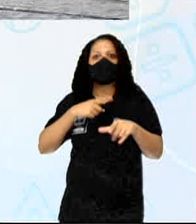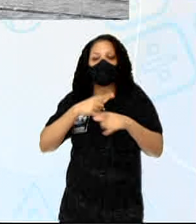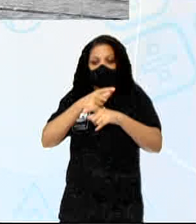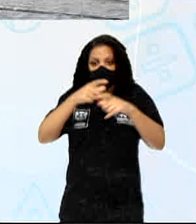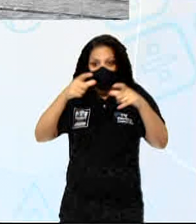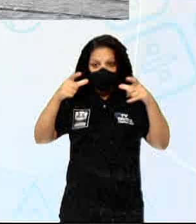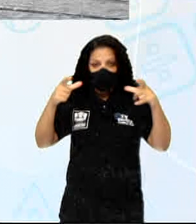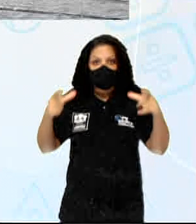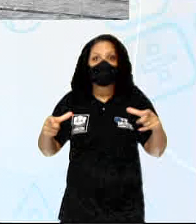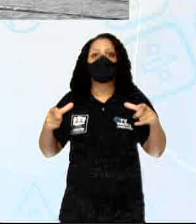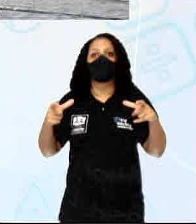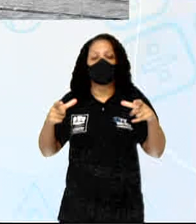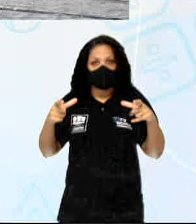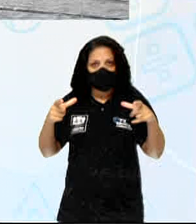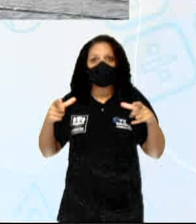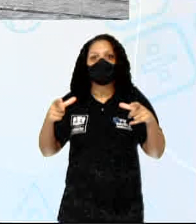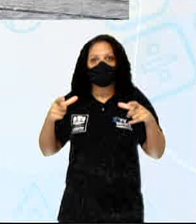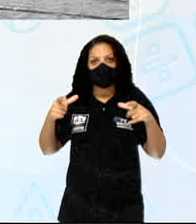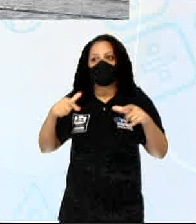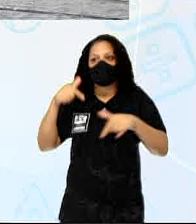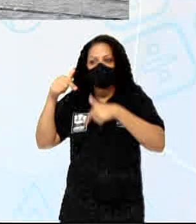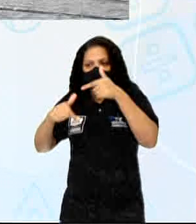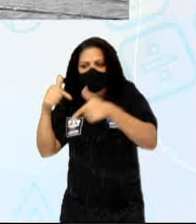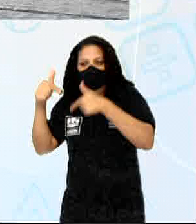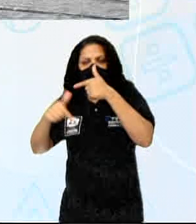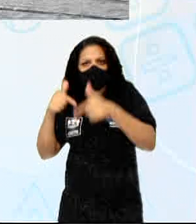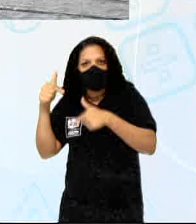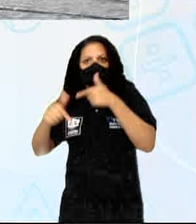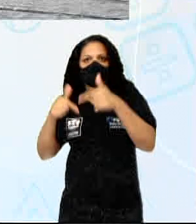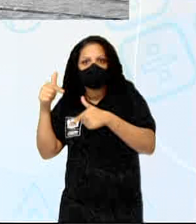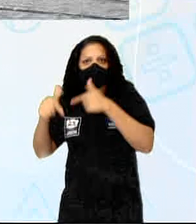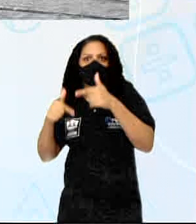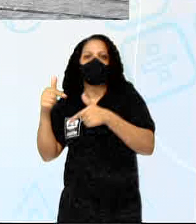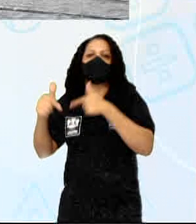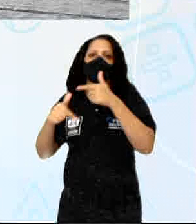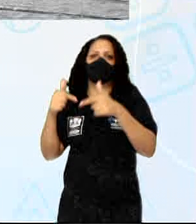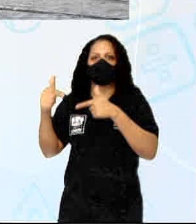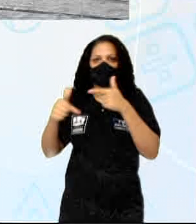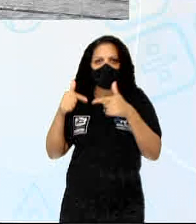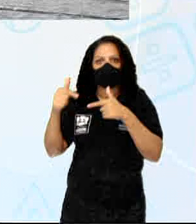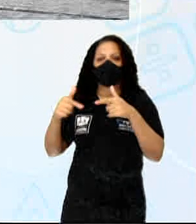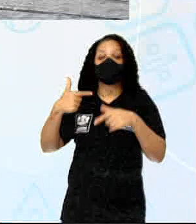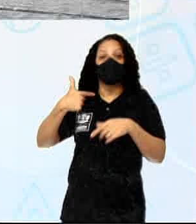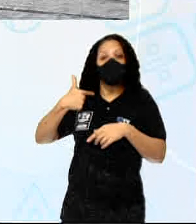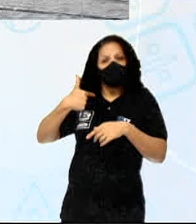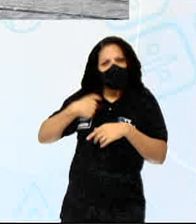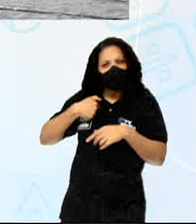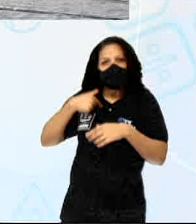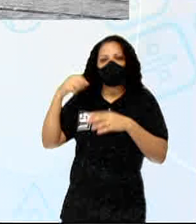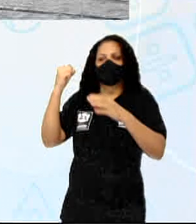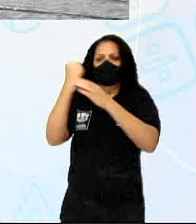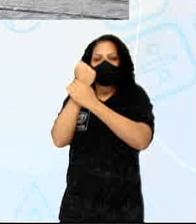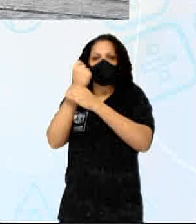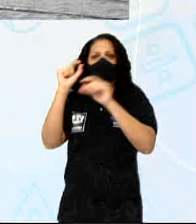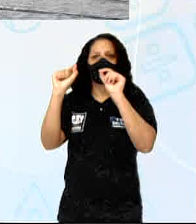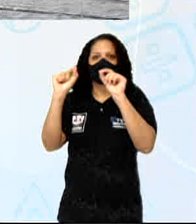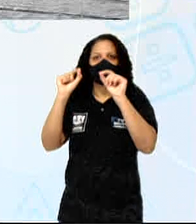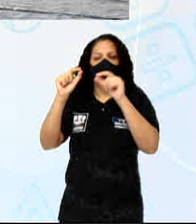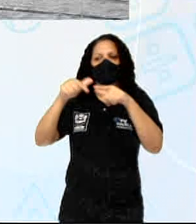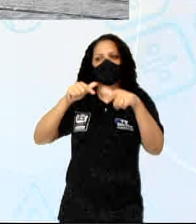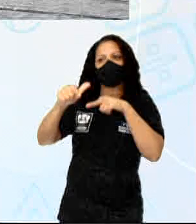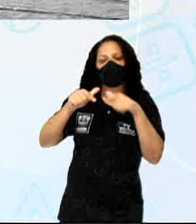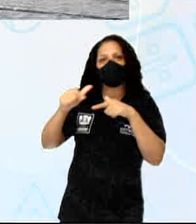maior protagonismo da classe operária. Vargas adotou, então, a política conhecida como trabalhismo, onde se